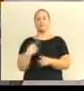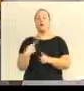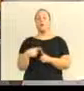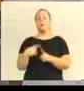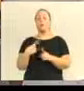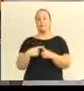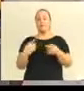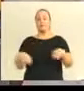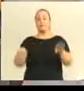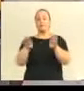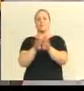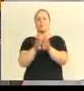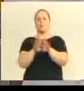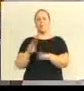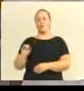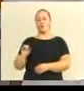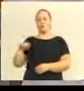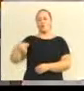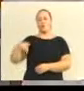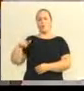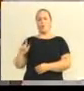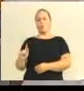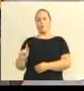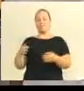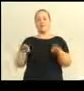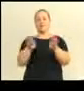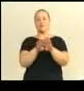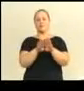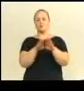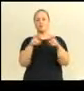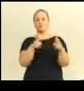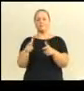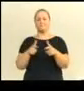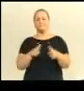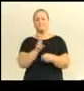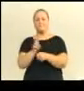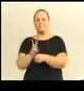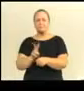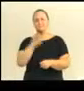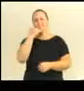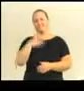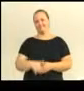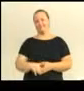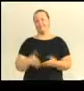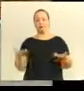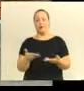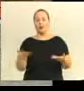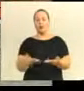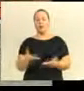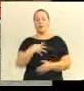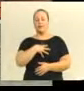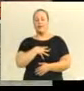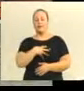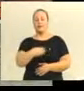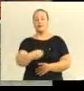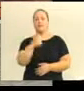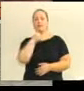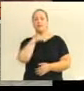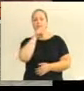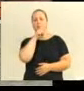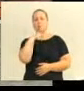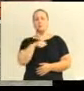unidade santa catarina santa terezinha naquela comunidade foi chamado por diversas mães que estão tendo que levar seus filhos longe de suas casas em